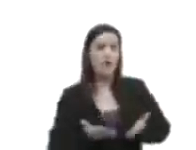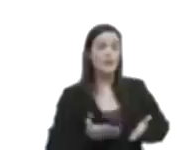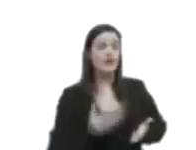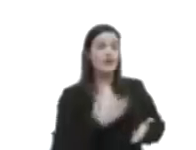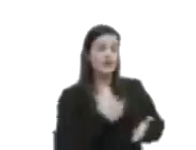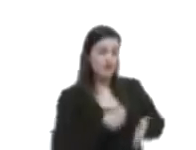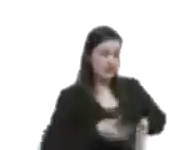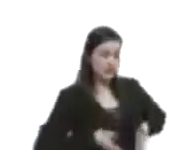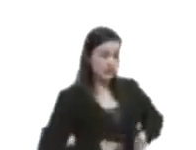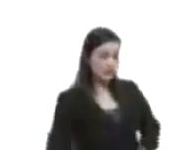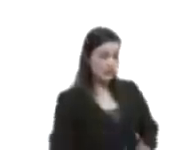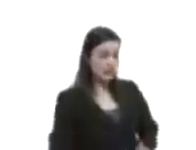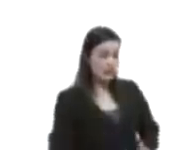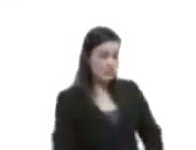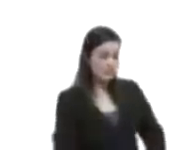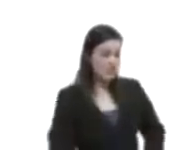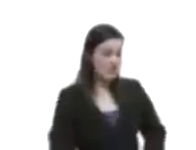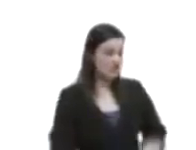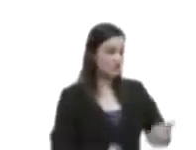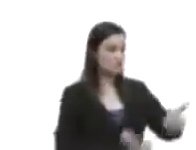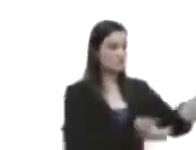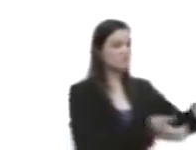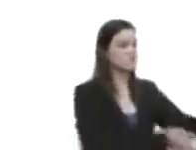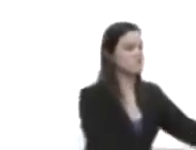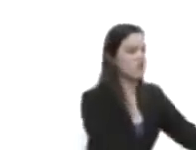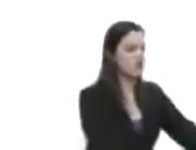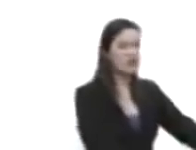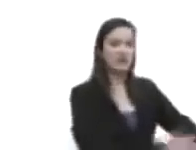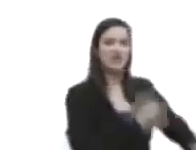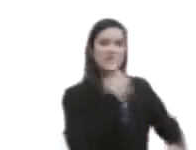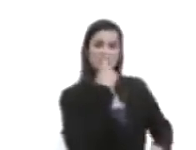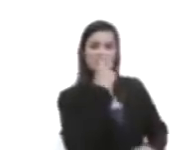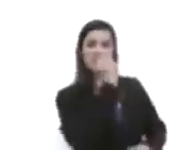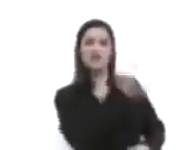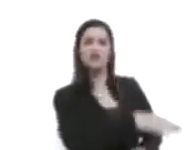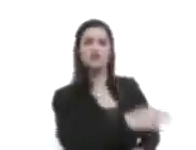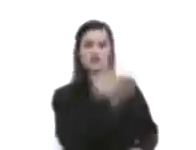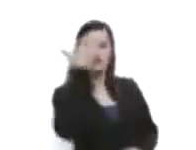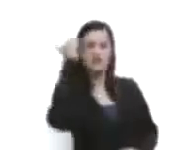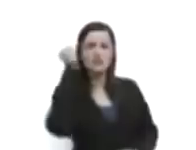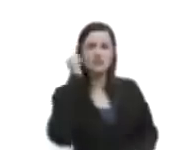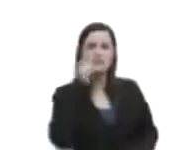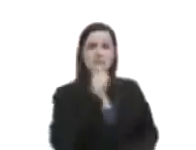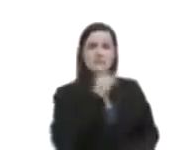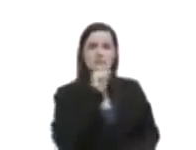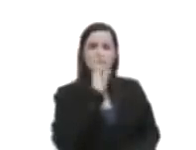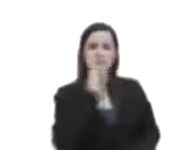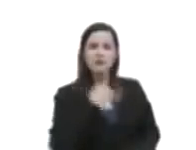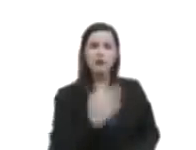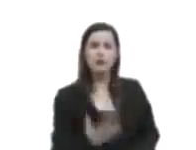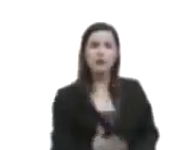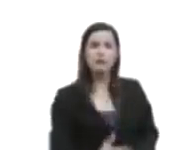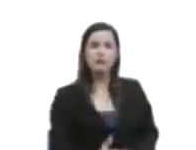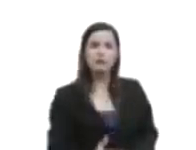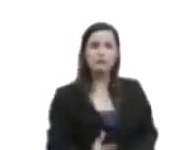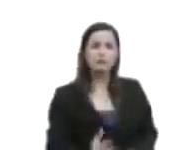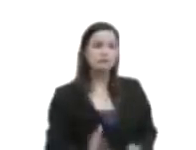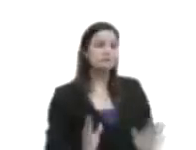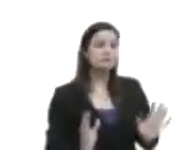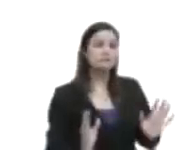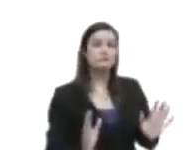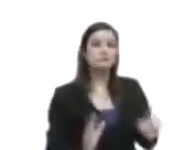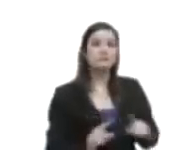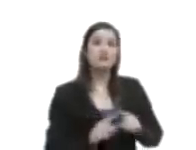filho vivo no lixo. O filho está todo envolto na placenta, no cordão umbilical. Aí vem Jesus e nos toma nos